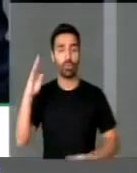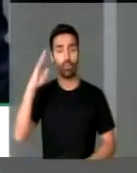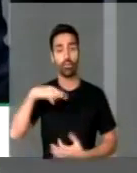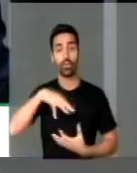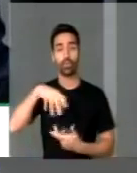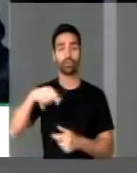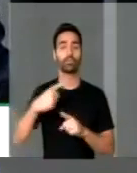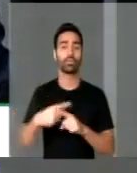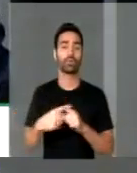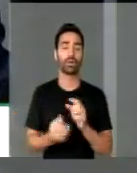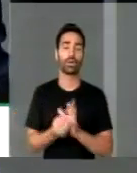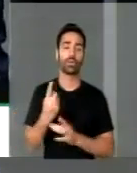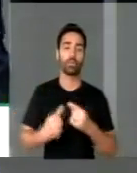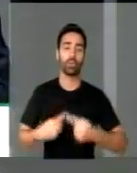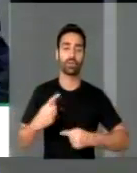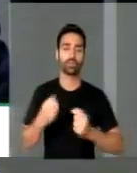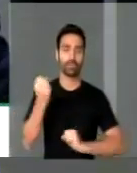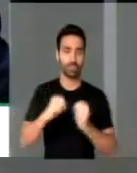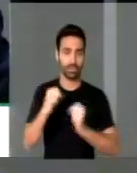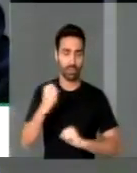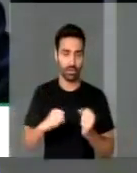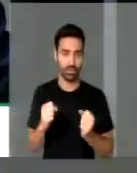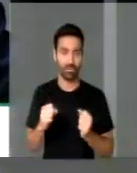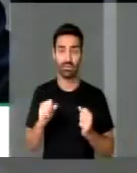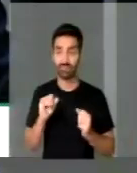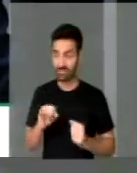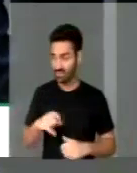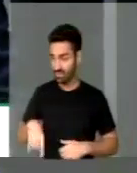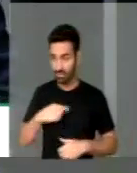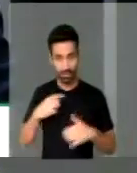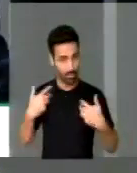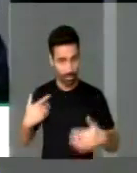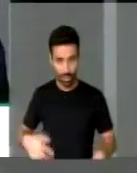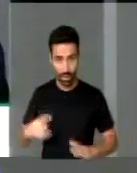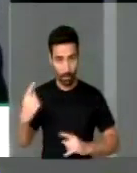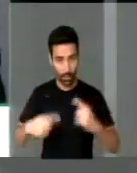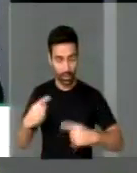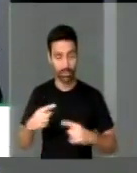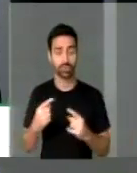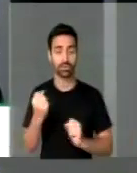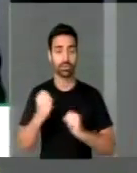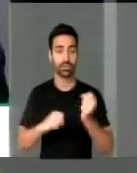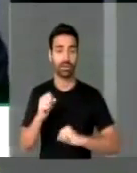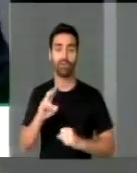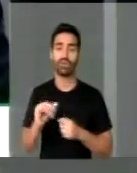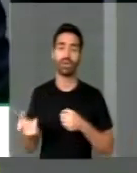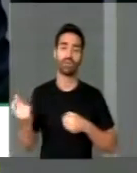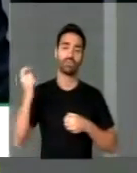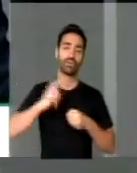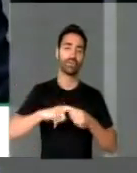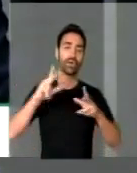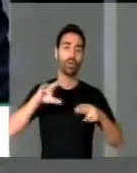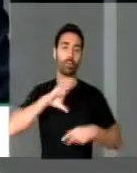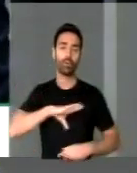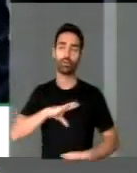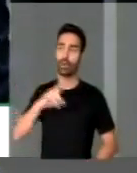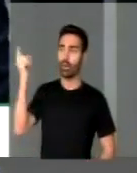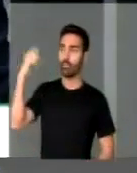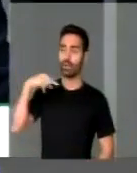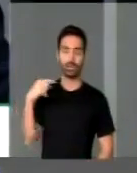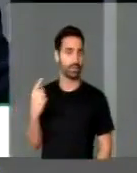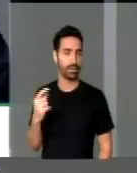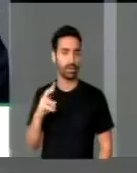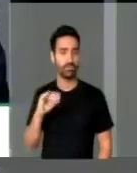desenvolveram políticas industriais. Abrir mão de política industrial é voltar ao velho neocolonialismo e transformar o nosso país